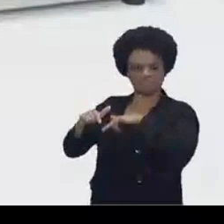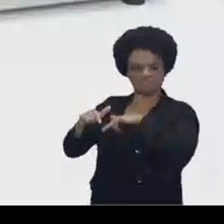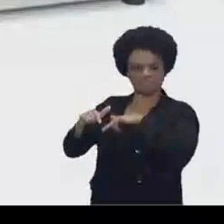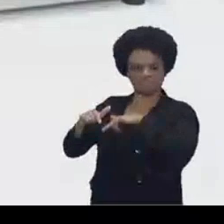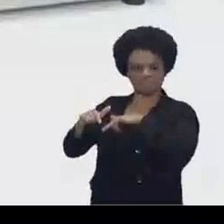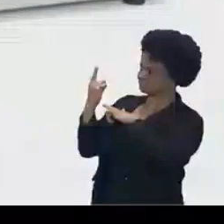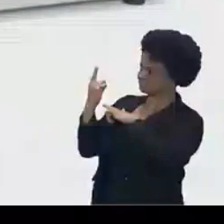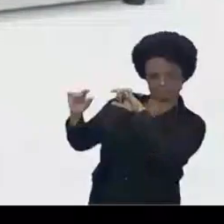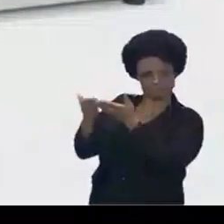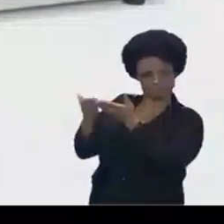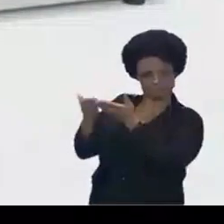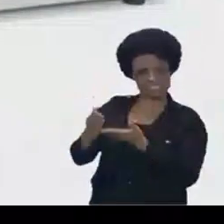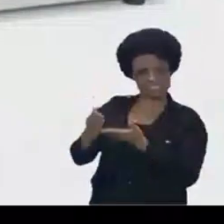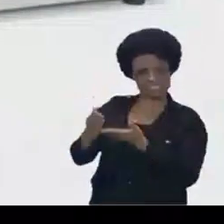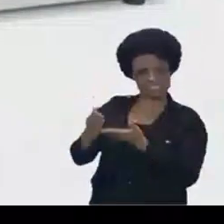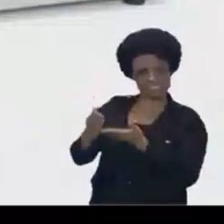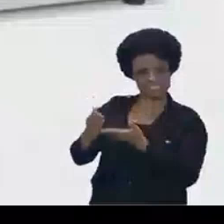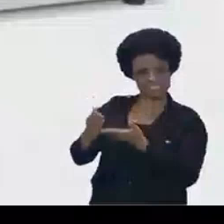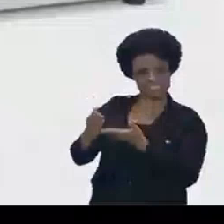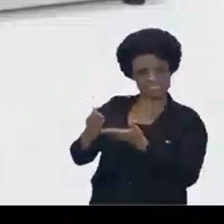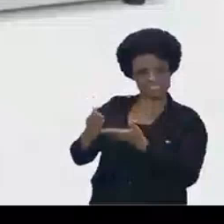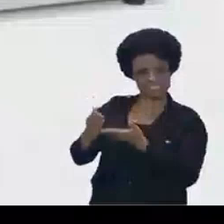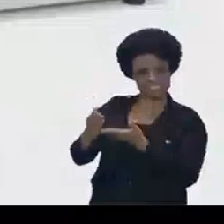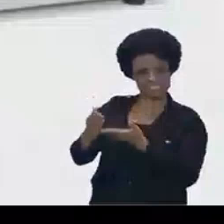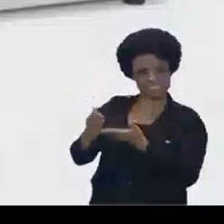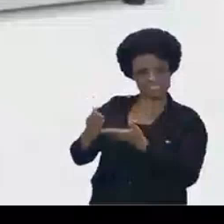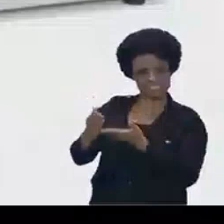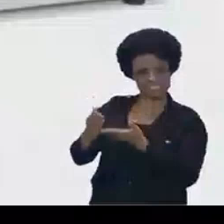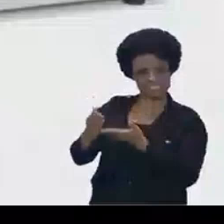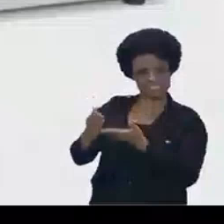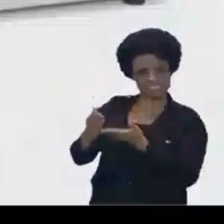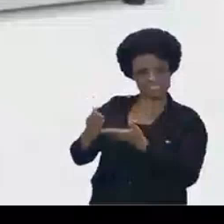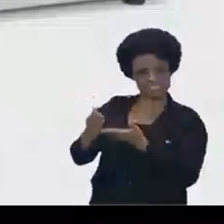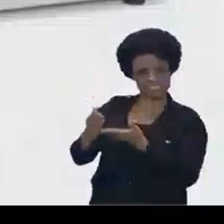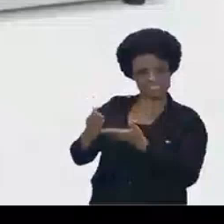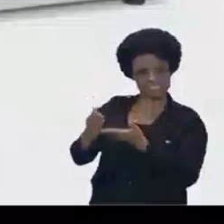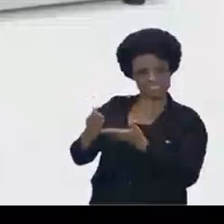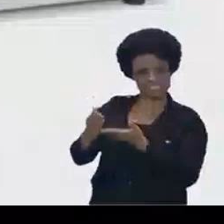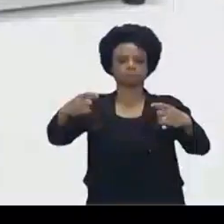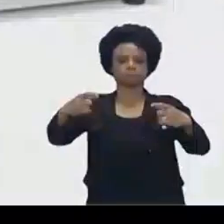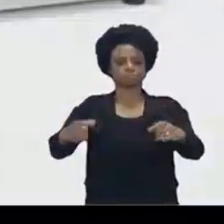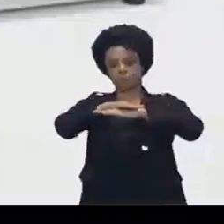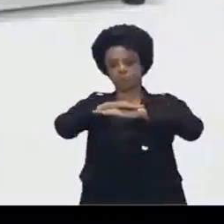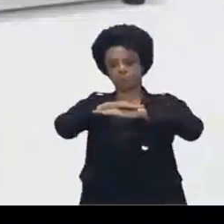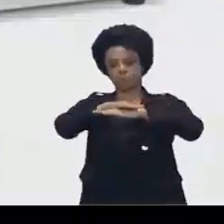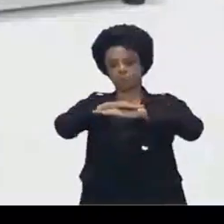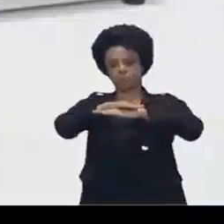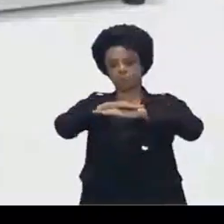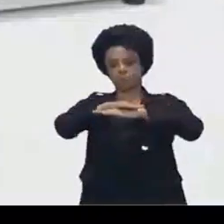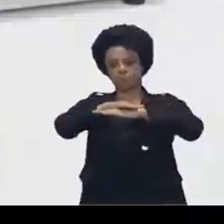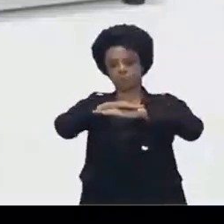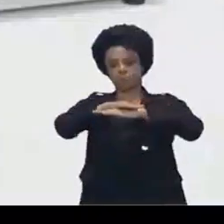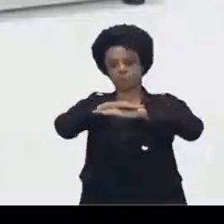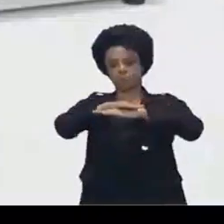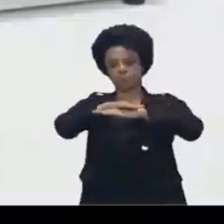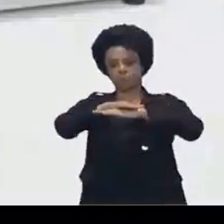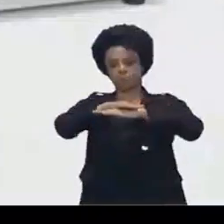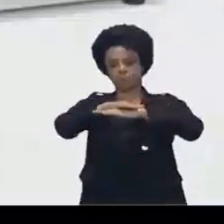basicamente aqui ele está numa posição reta, né? Na posição plana, né? E depois nós vamos fazer